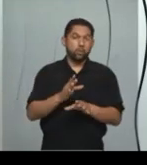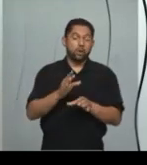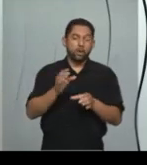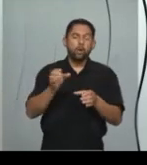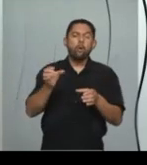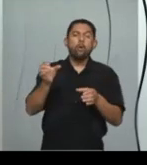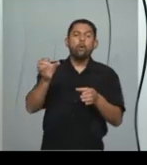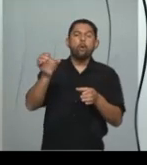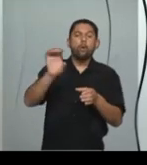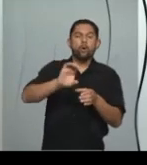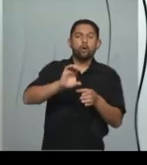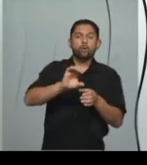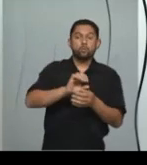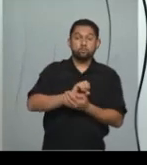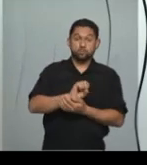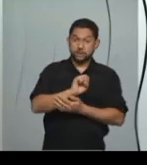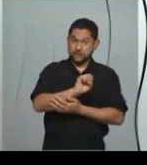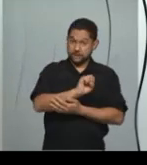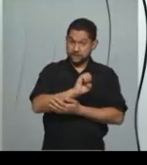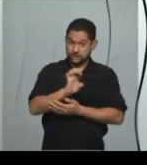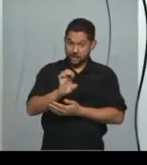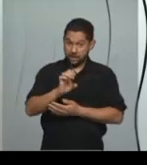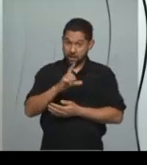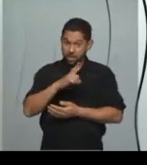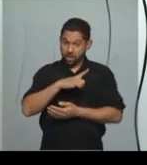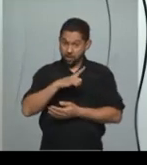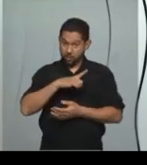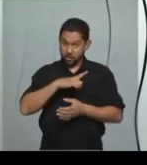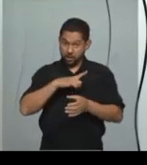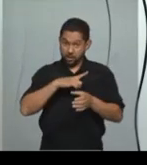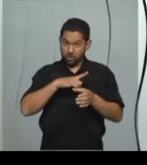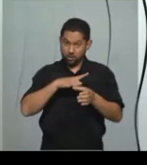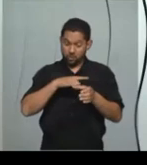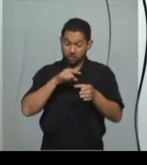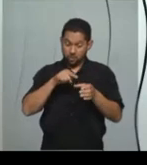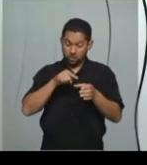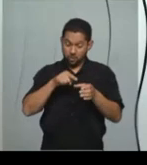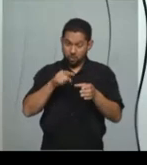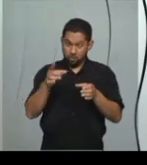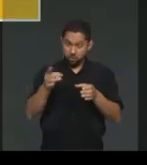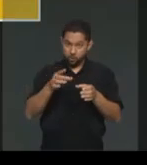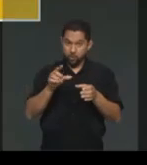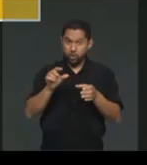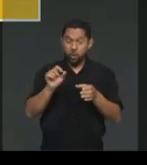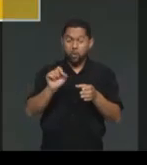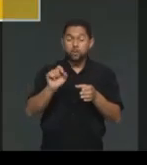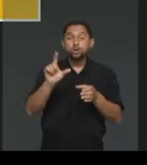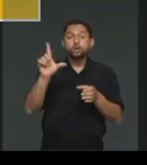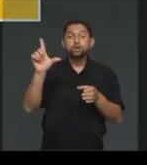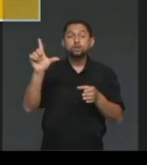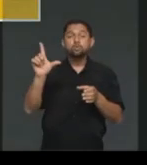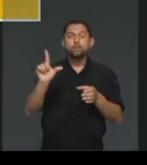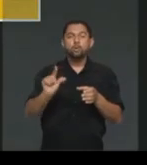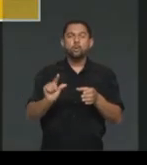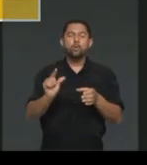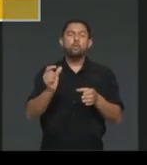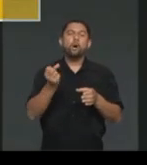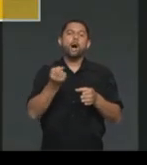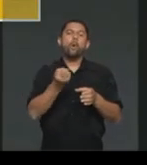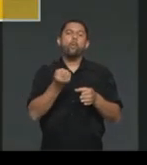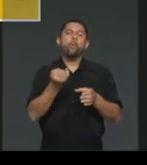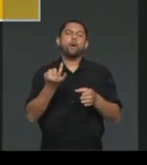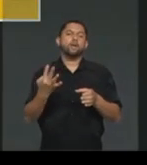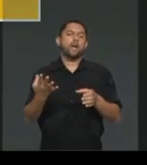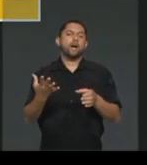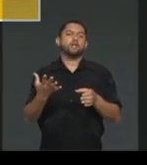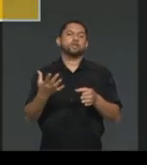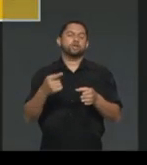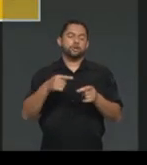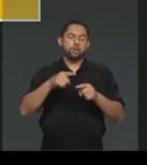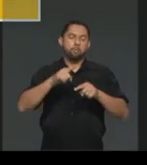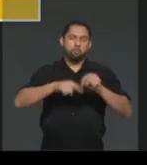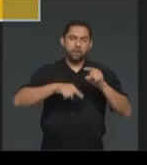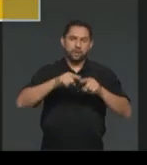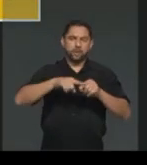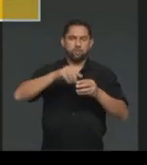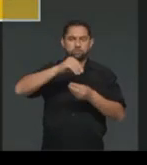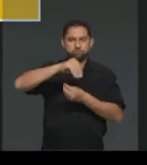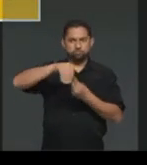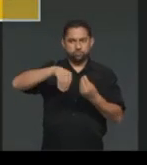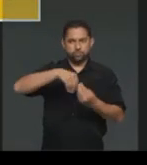solução, eu pego uma solução já pronta e diminuo a quantidade de solvente. Essa nova